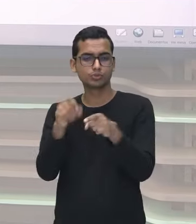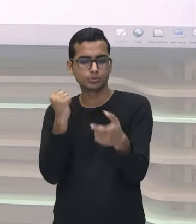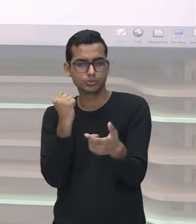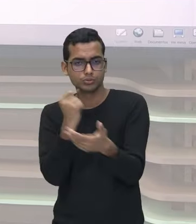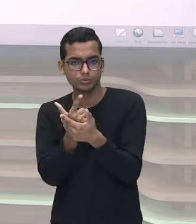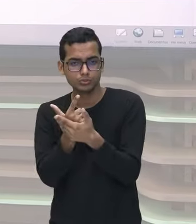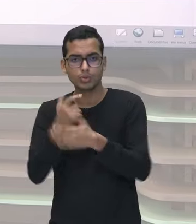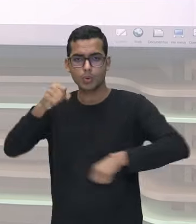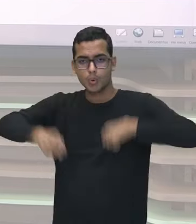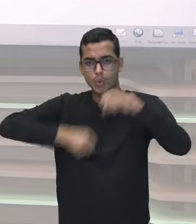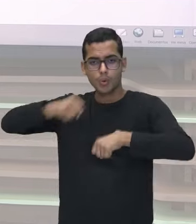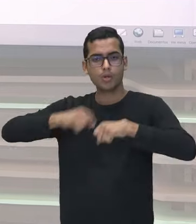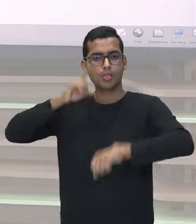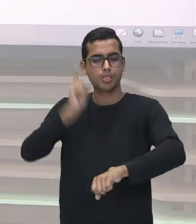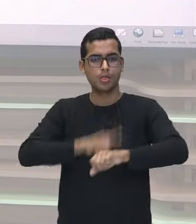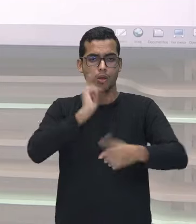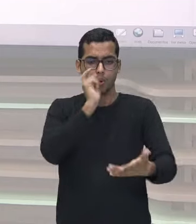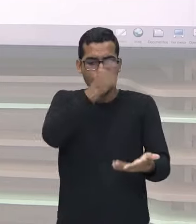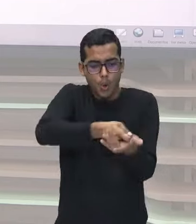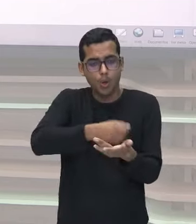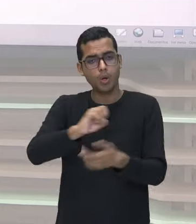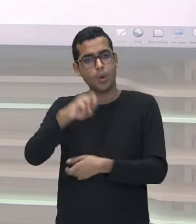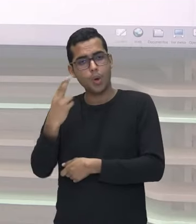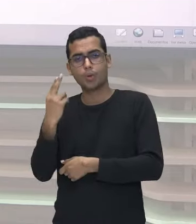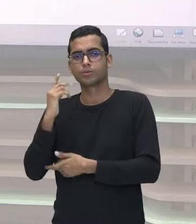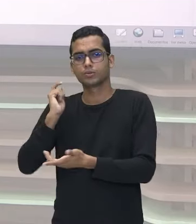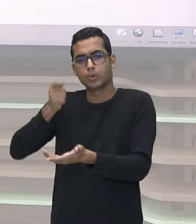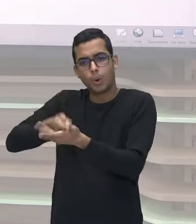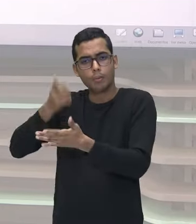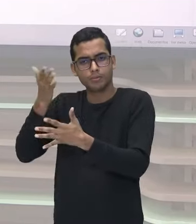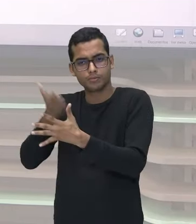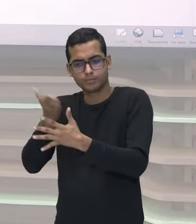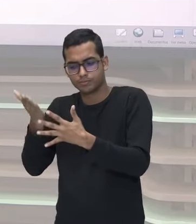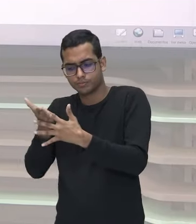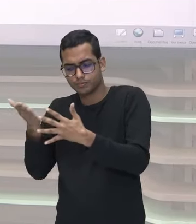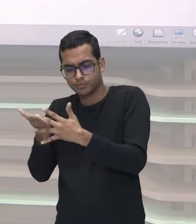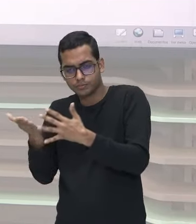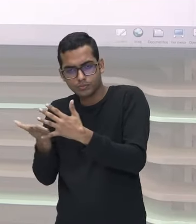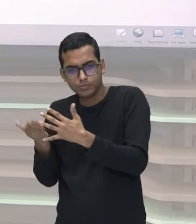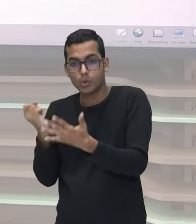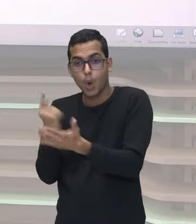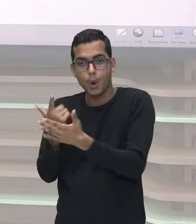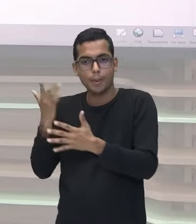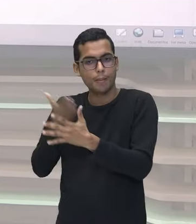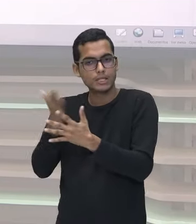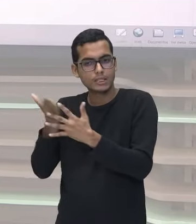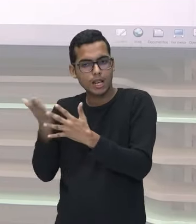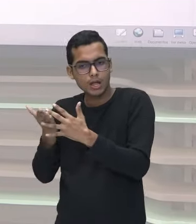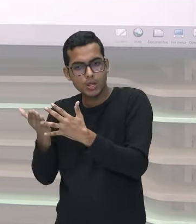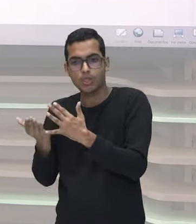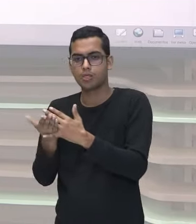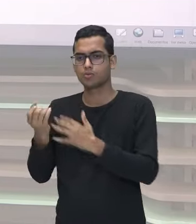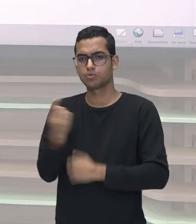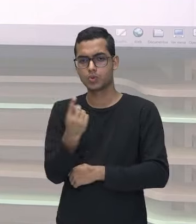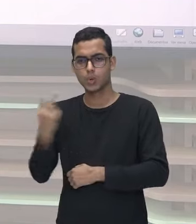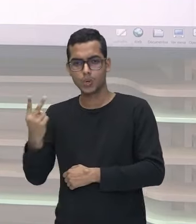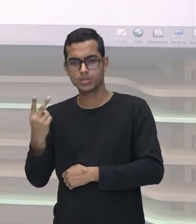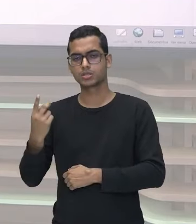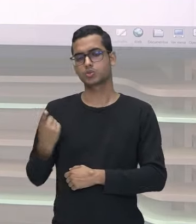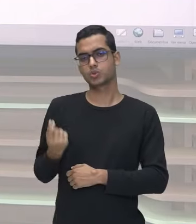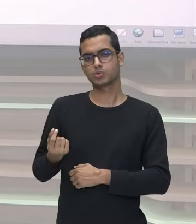bicicleta à vista ou comprar parcelada, de modo que seja 12 parcelas de R$